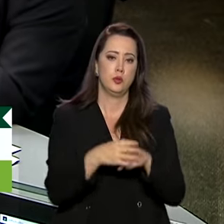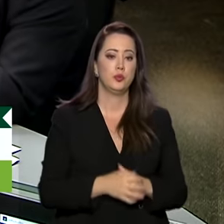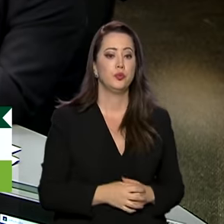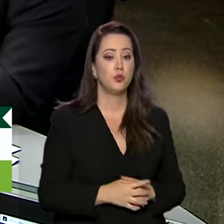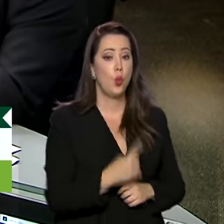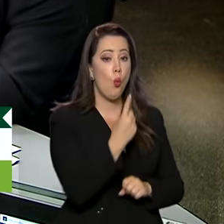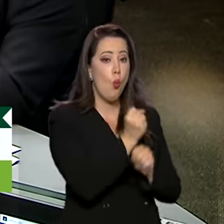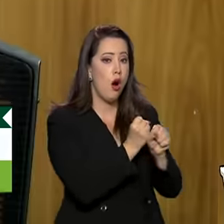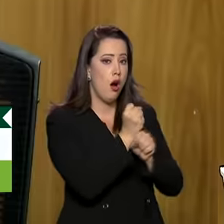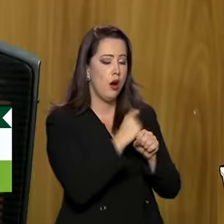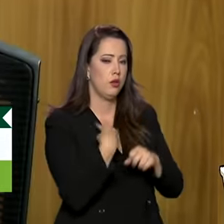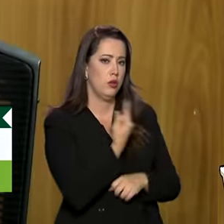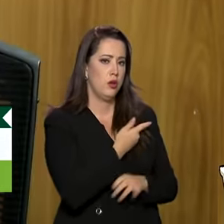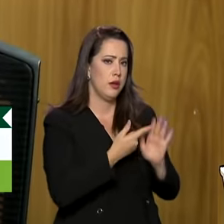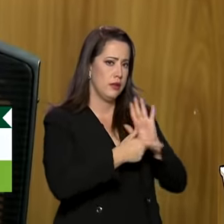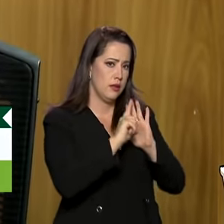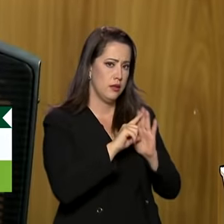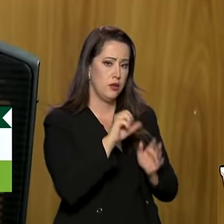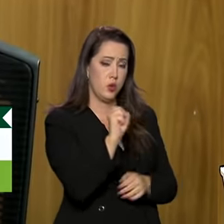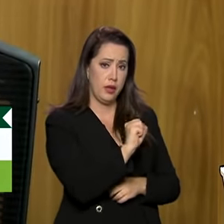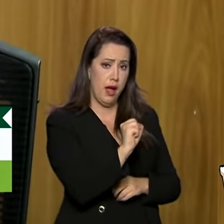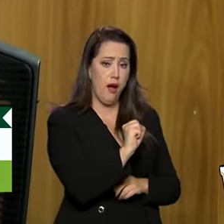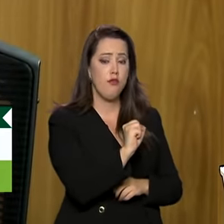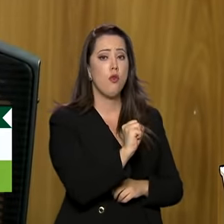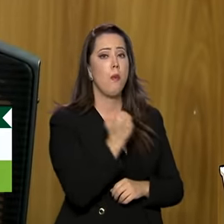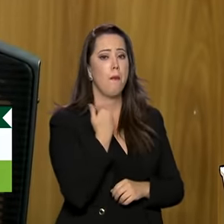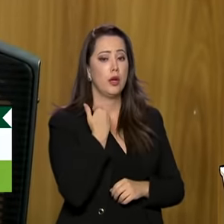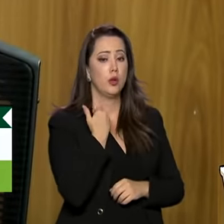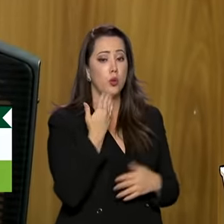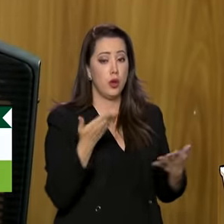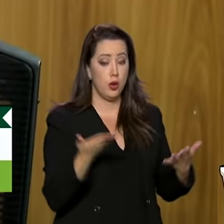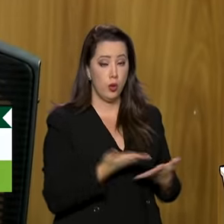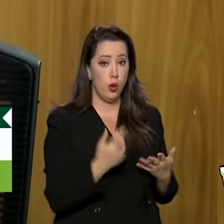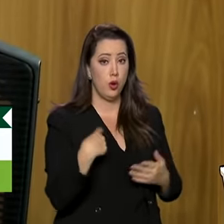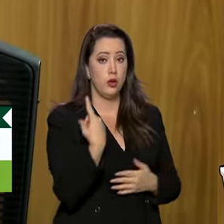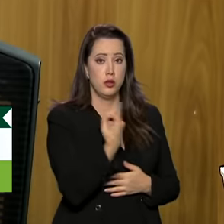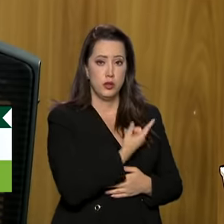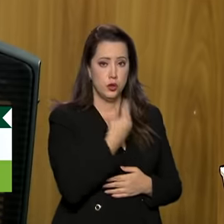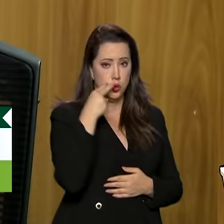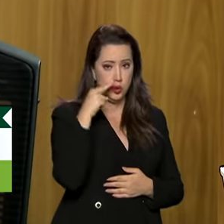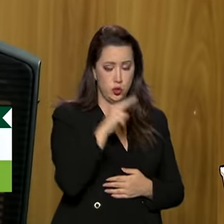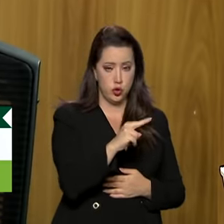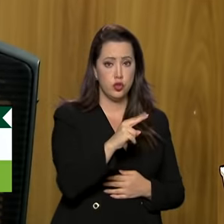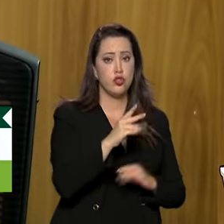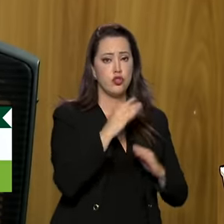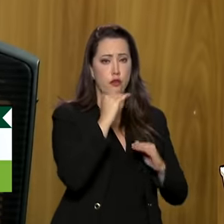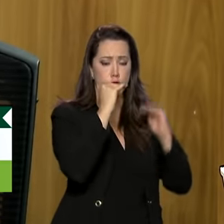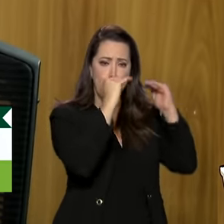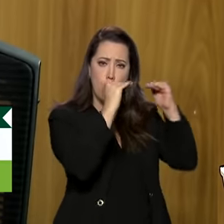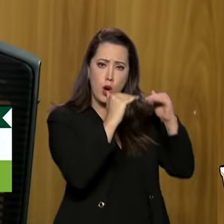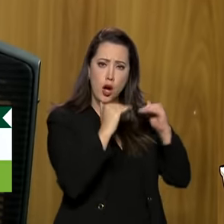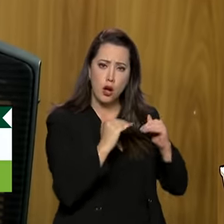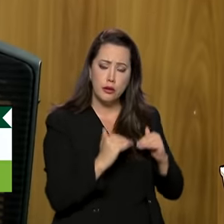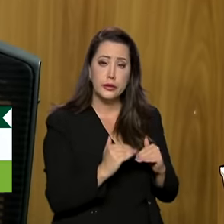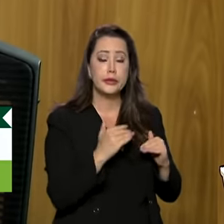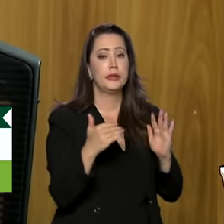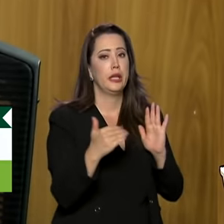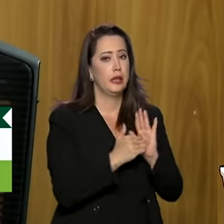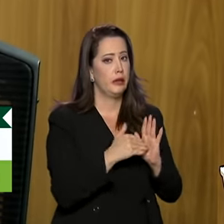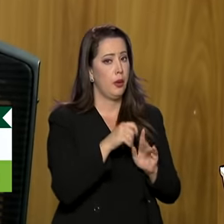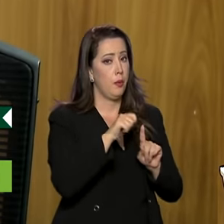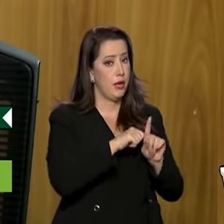em um ano nós éramos o oitavo banco acabou de sair pelo banco central o ranking até Novembro